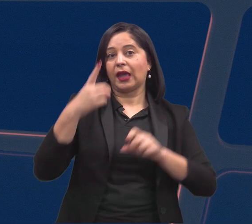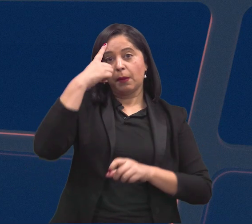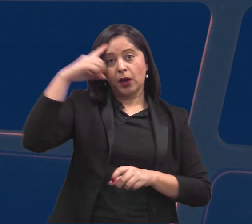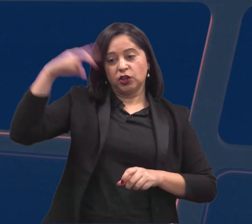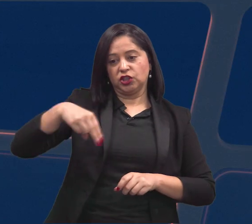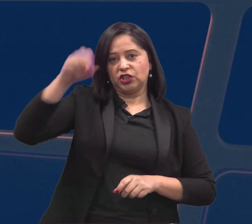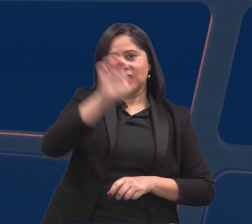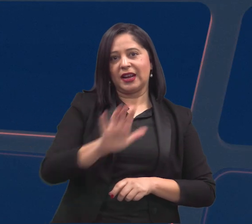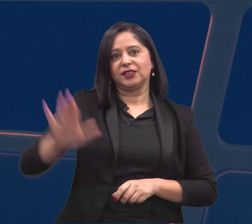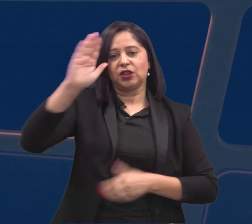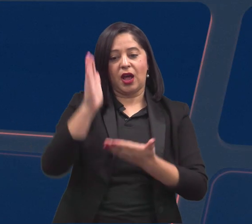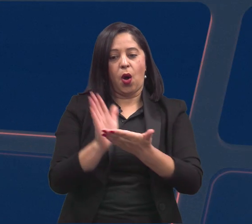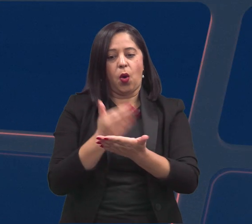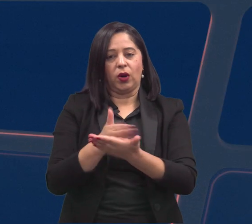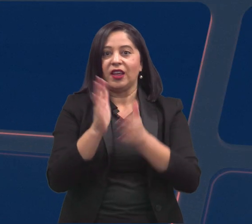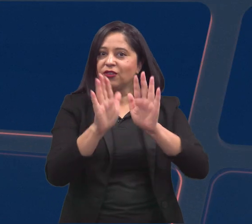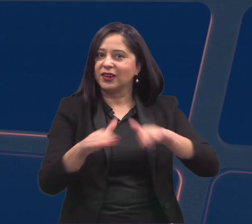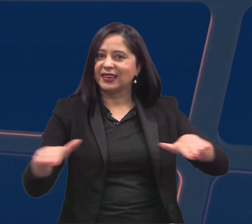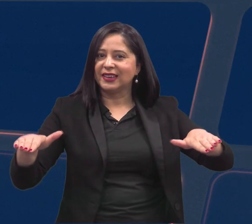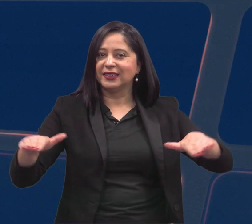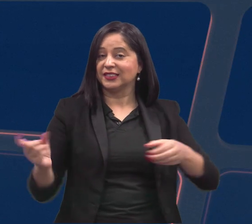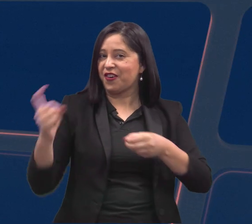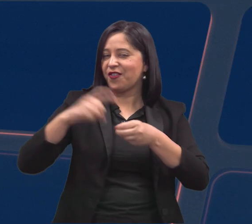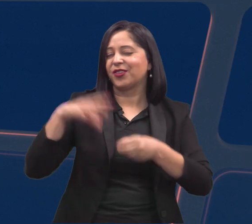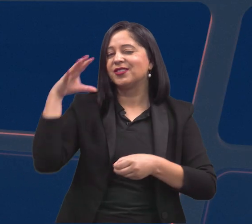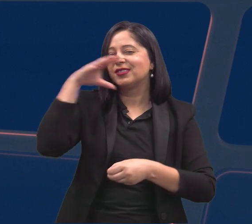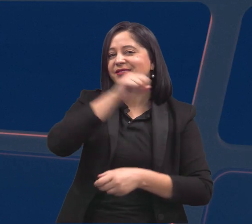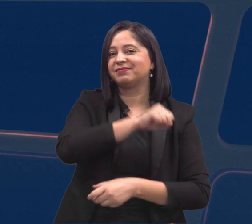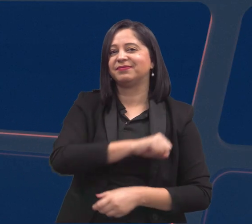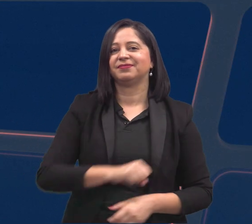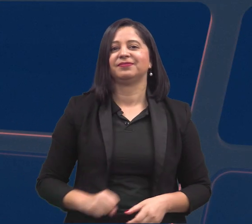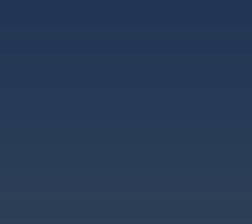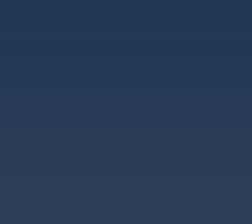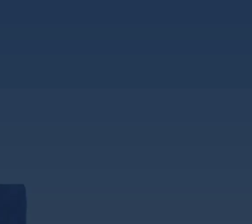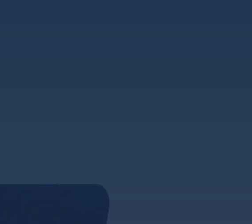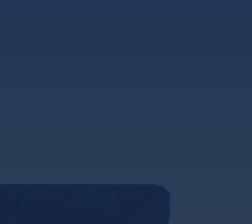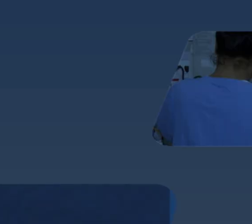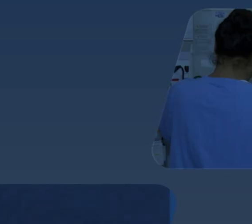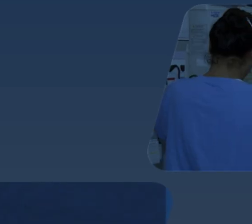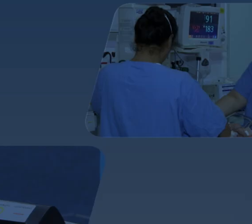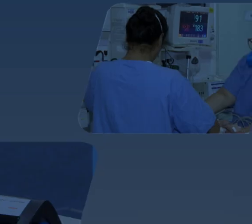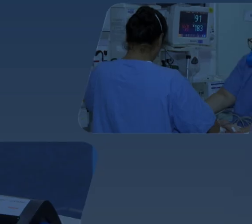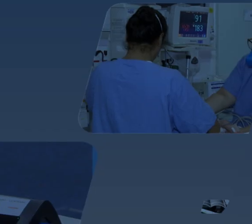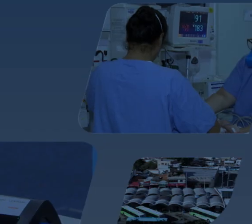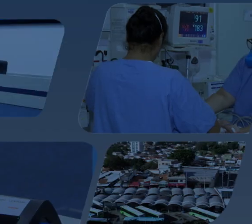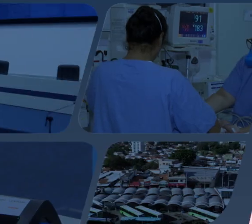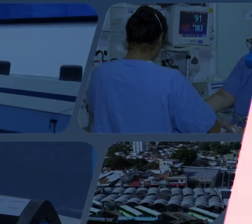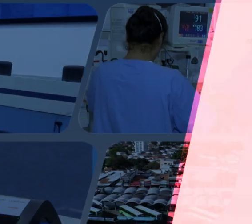Dia Nacional do Livro Infantil, é depois do intervalo, volto logo.